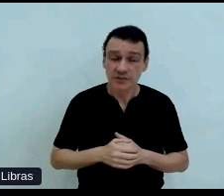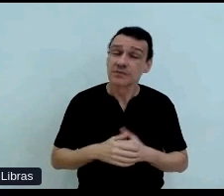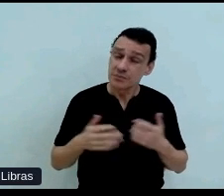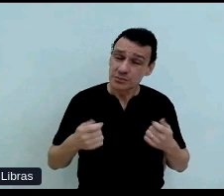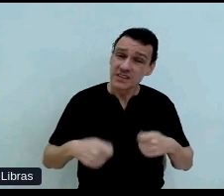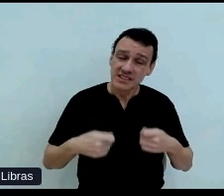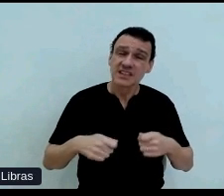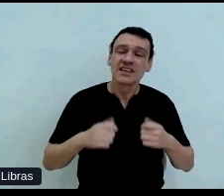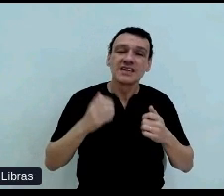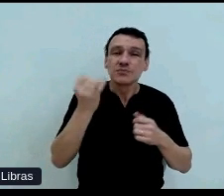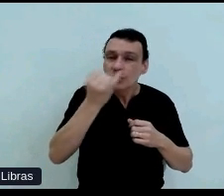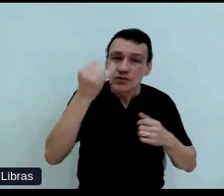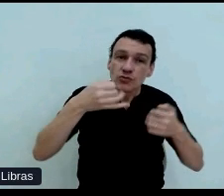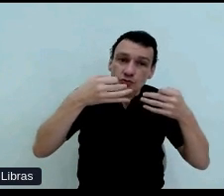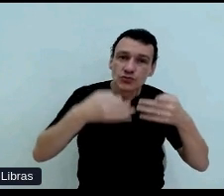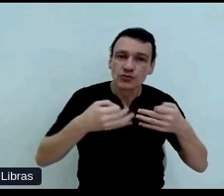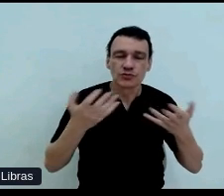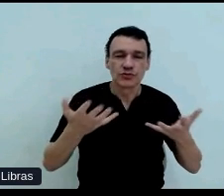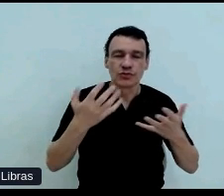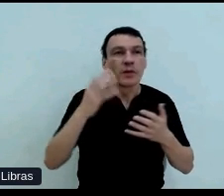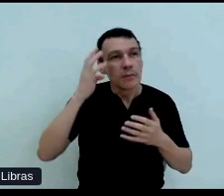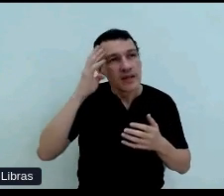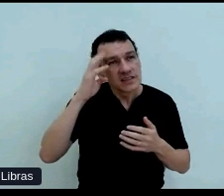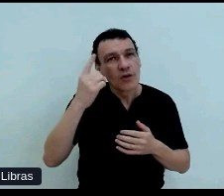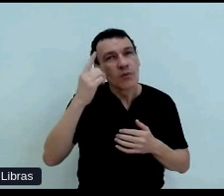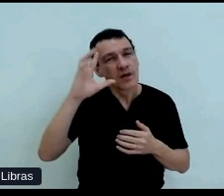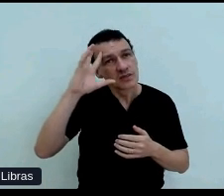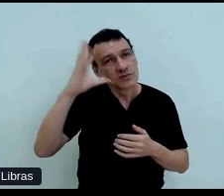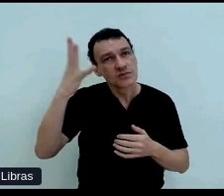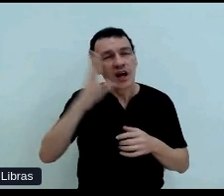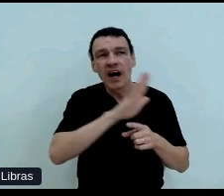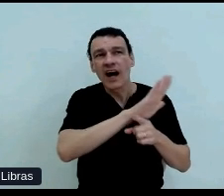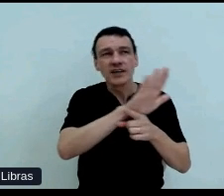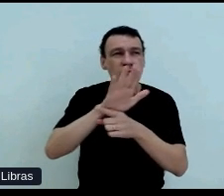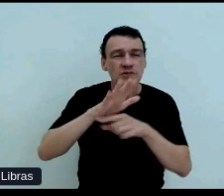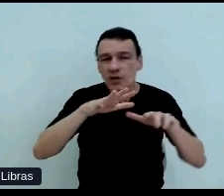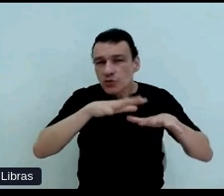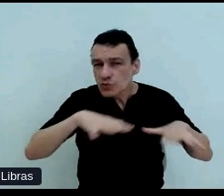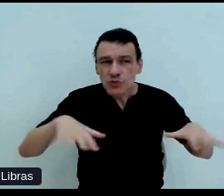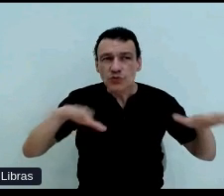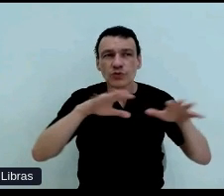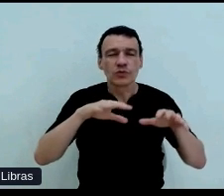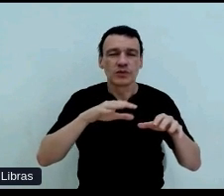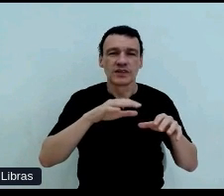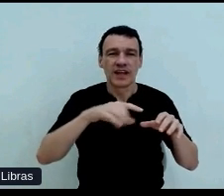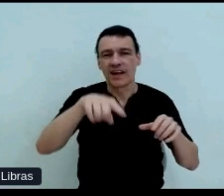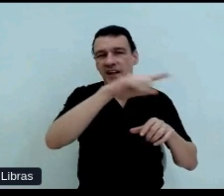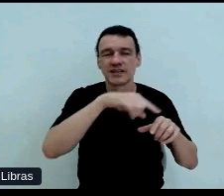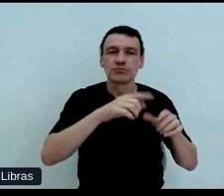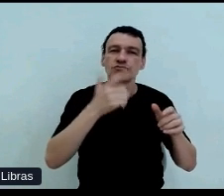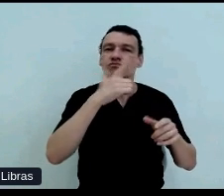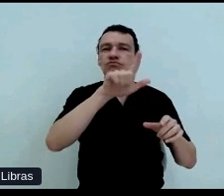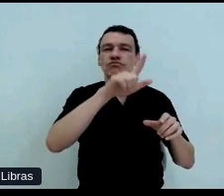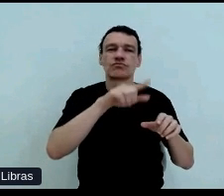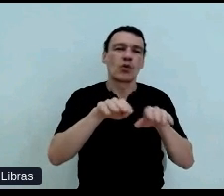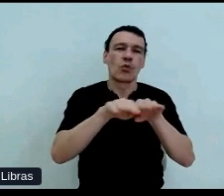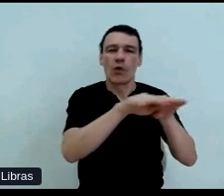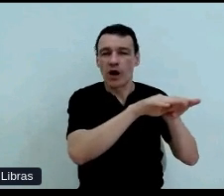deficiência. Então, é uma forma da gente trazer equidade, da gente trazer um mundo mais justo